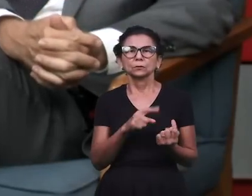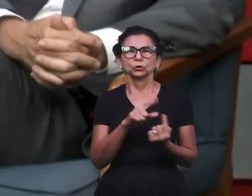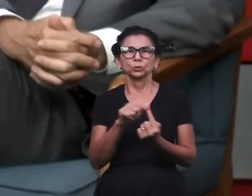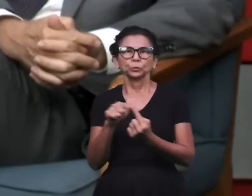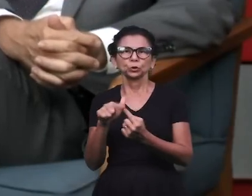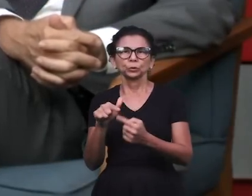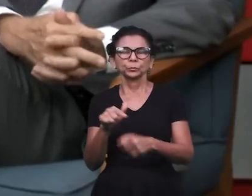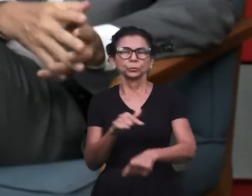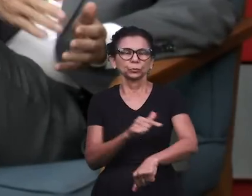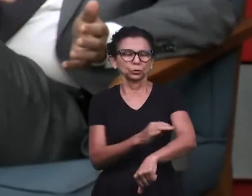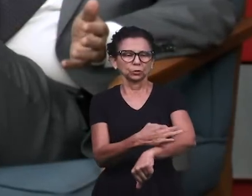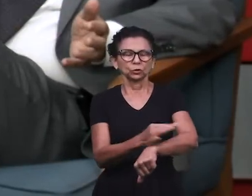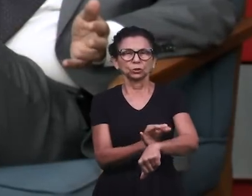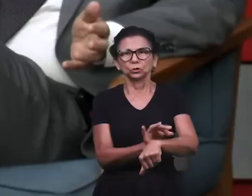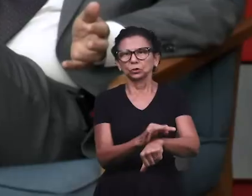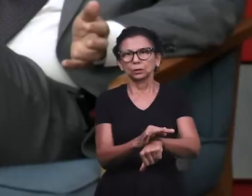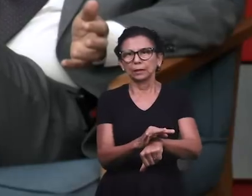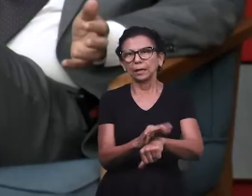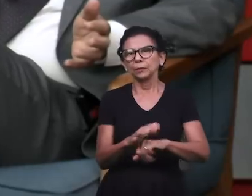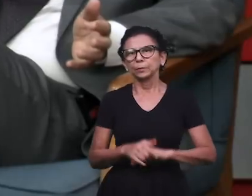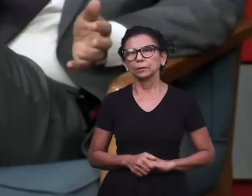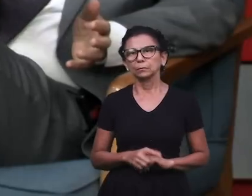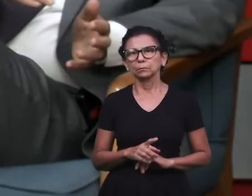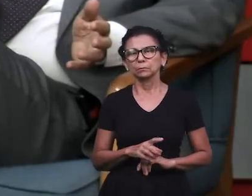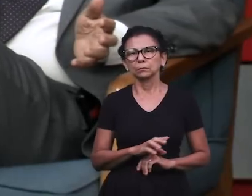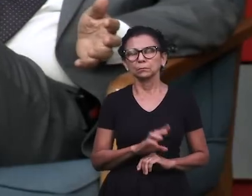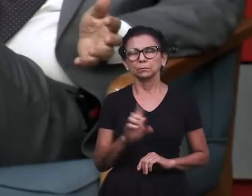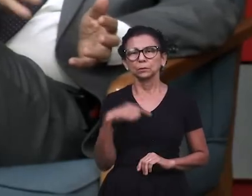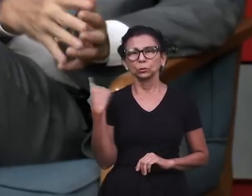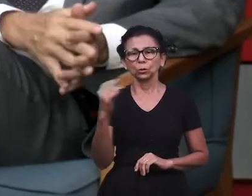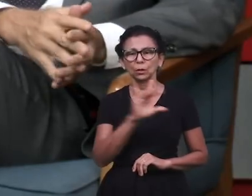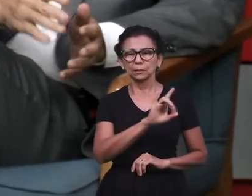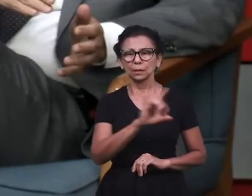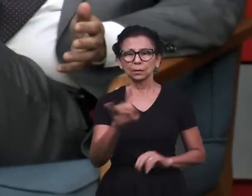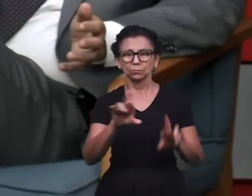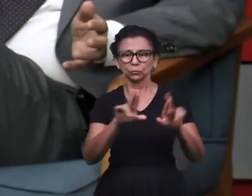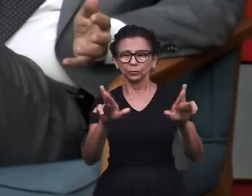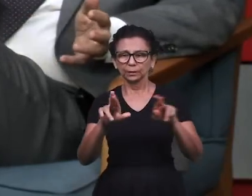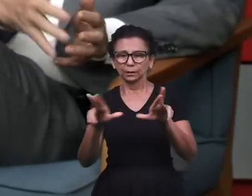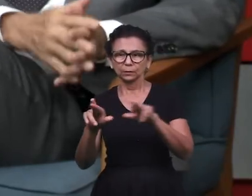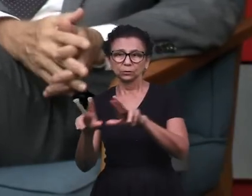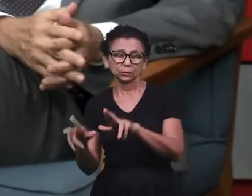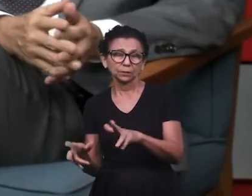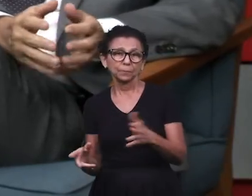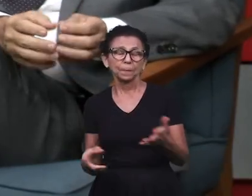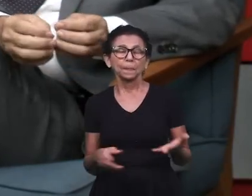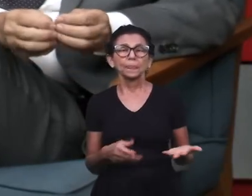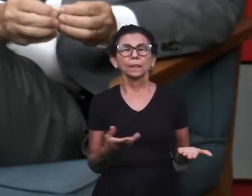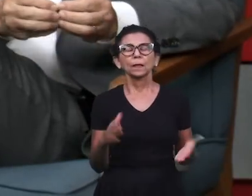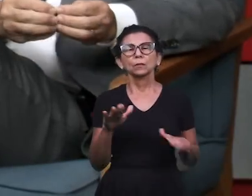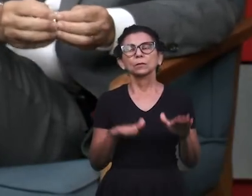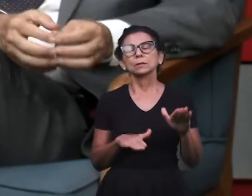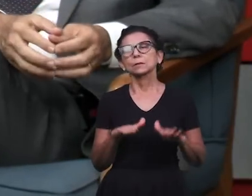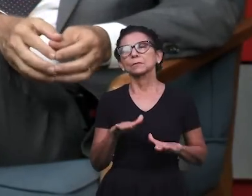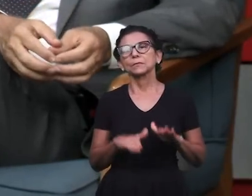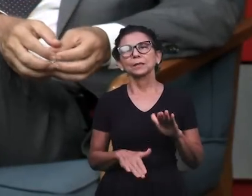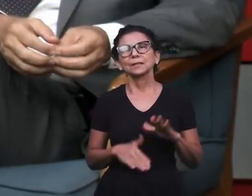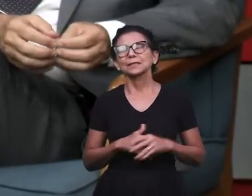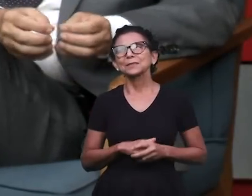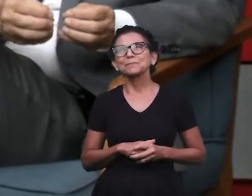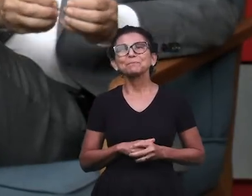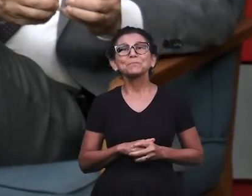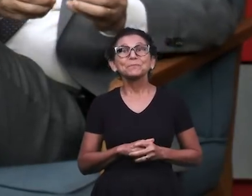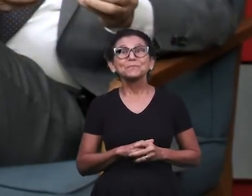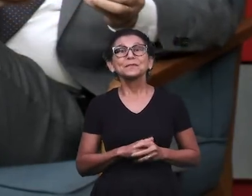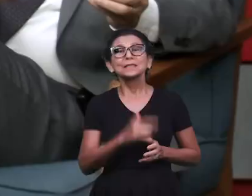da lepra, você tem as formas, cada uma, às vezes outras que são terríveis. Então você pega, às vezes o homem